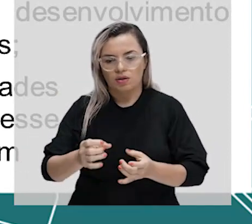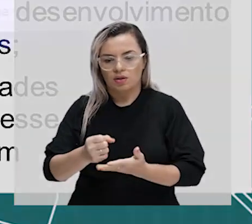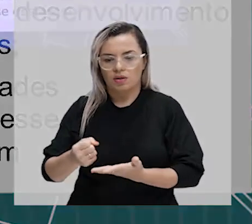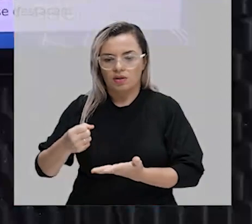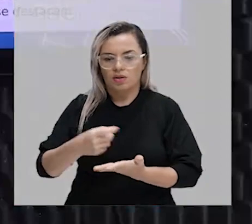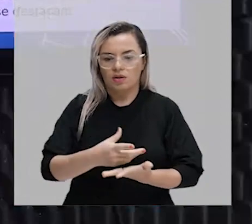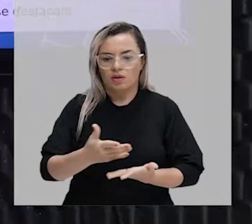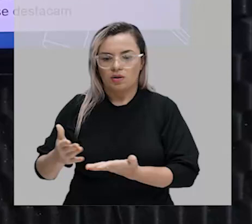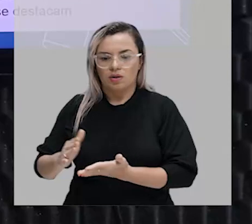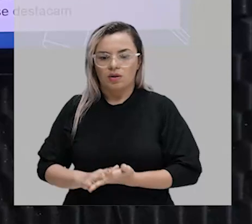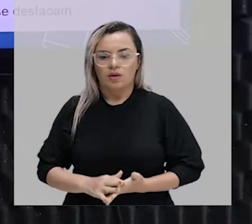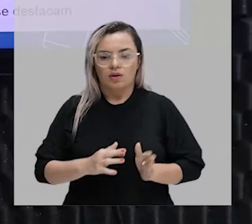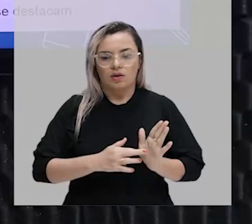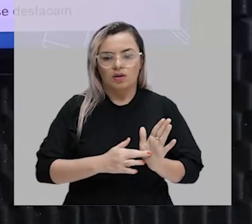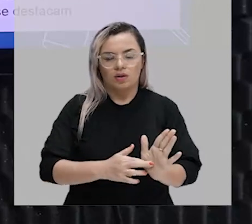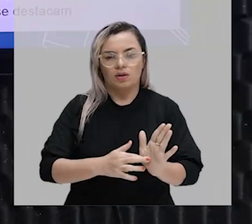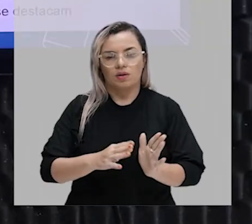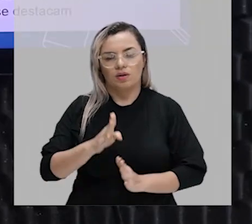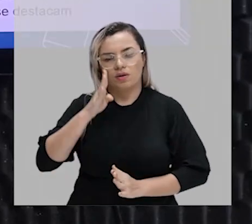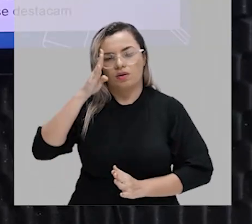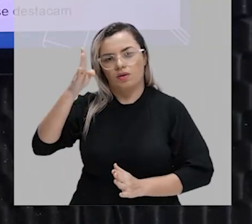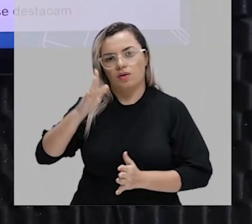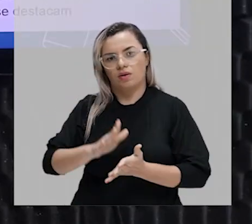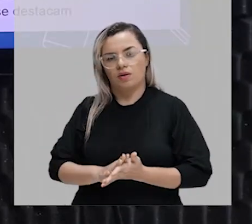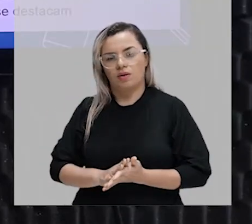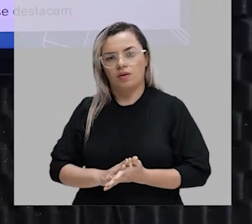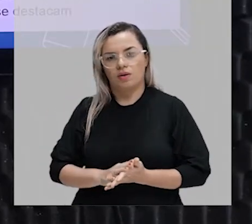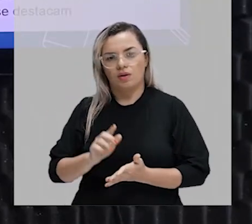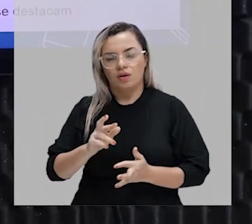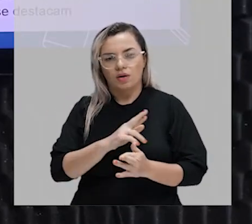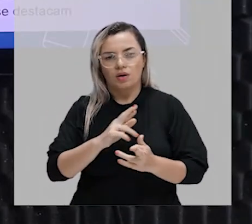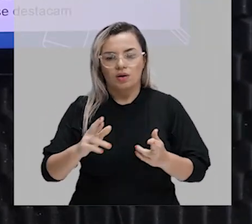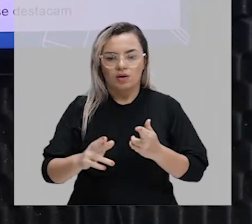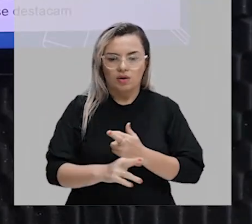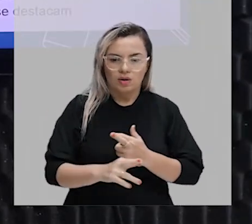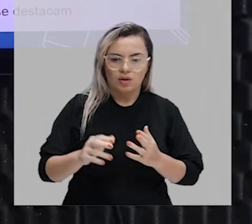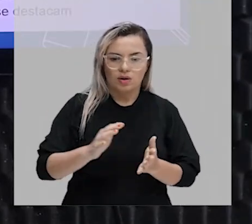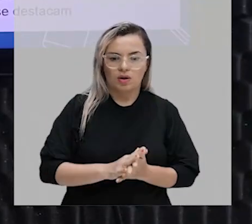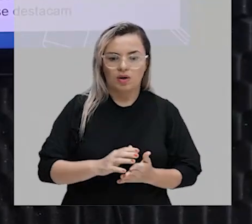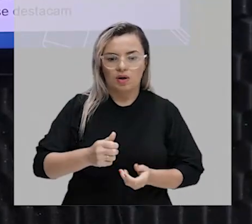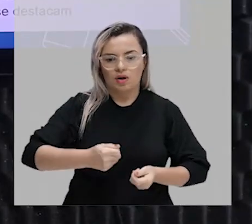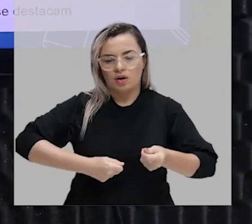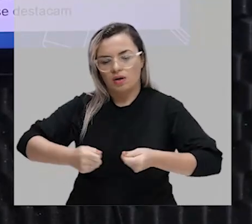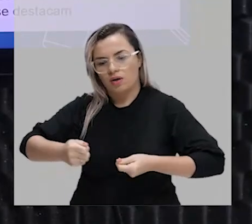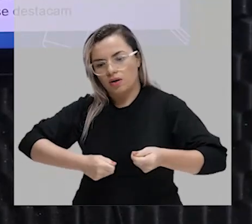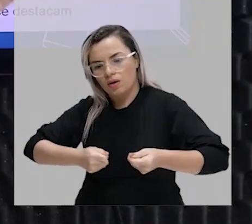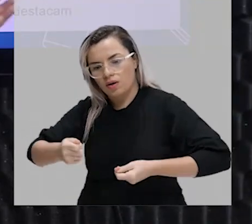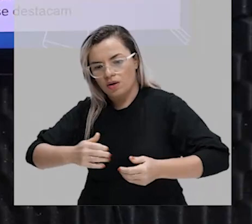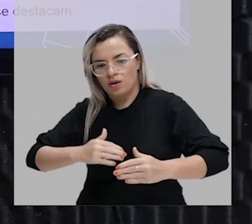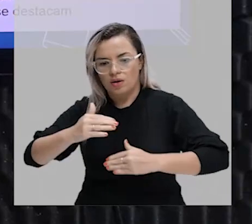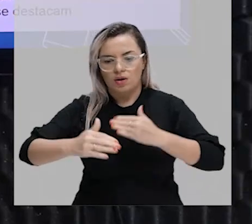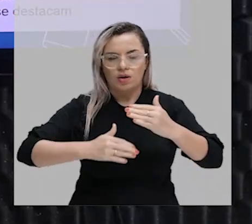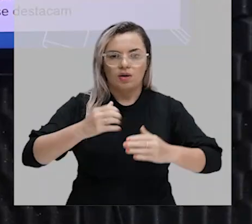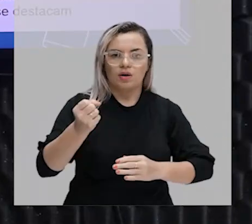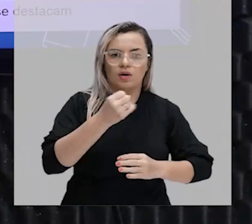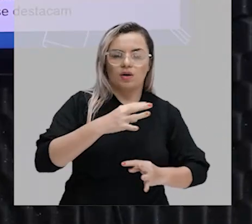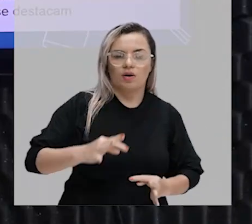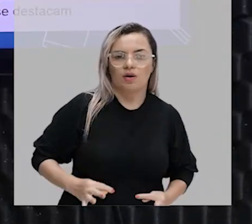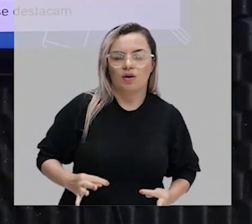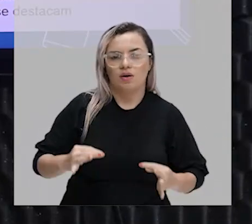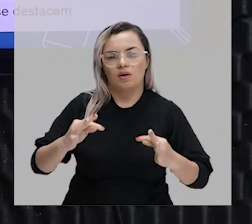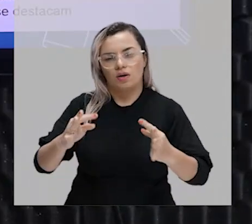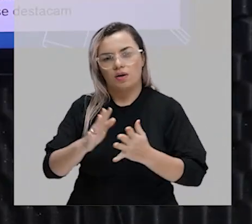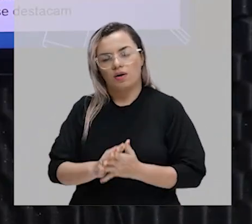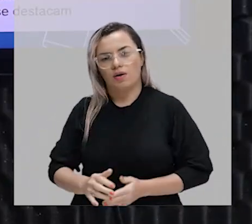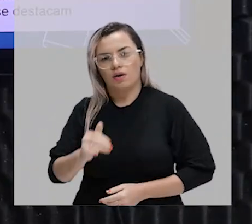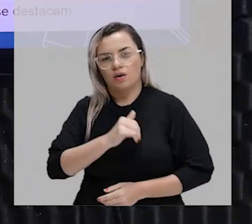tá? Destaque principalmente, né, para serviços relacionados aos negócios, tá certo? Pelo desenvolvimento de novas tecnologias, a gente vê, por